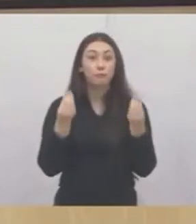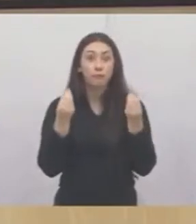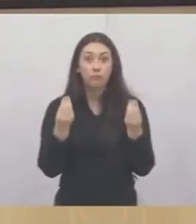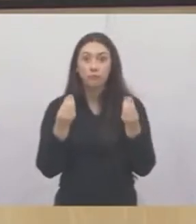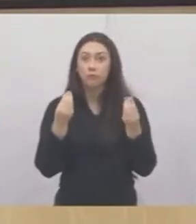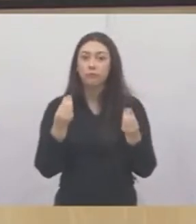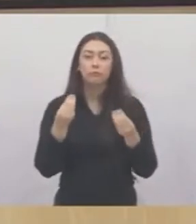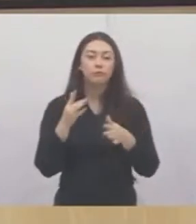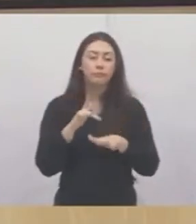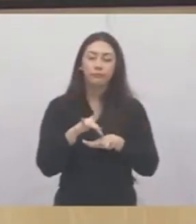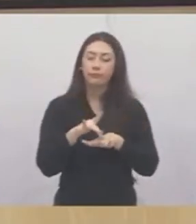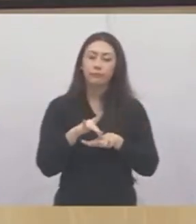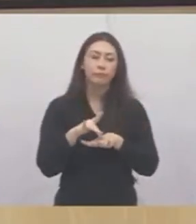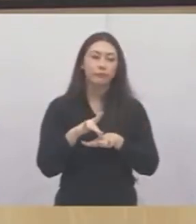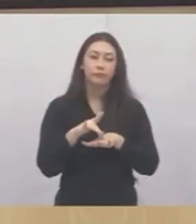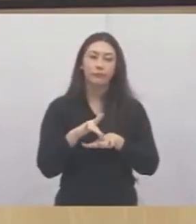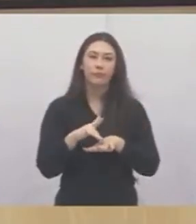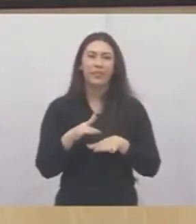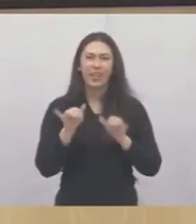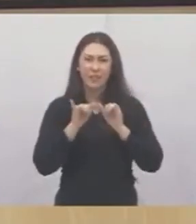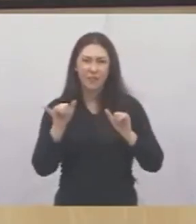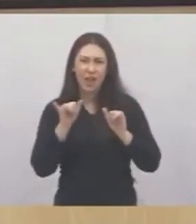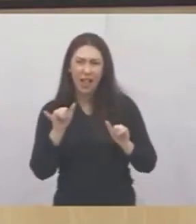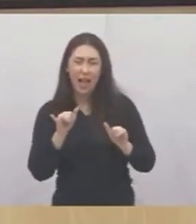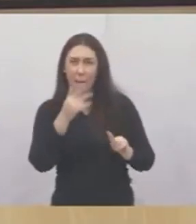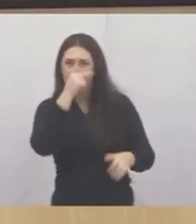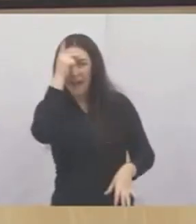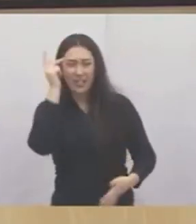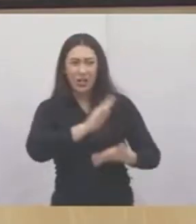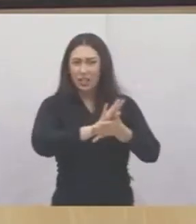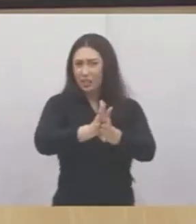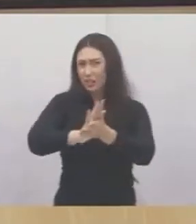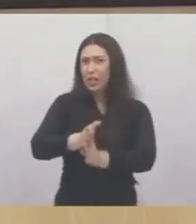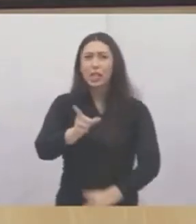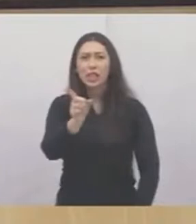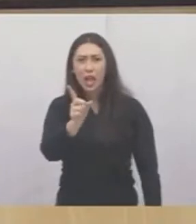ponto, não falo nem vândalos, bandidos